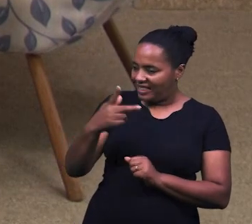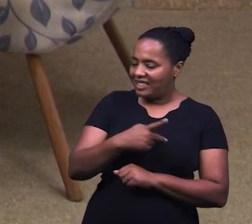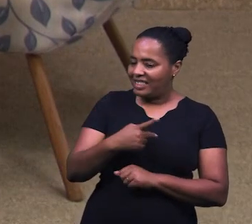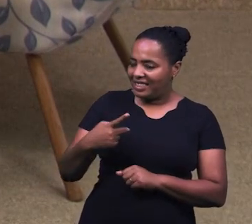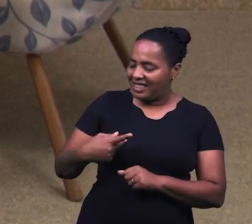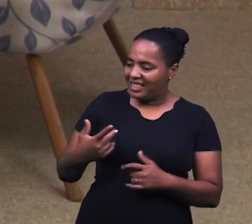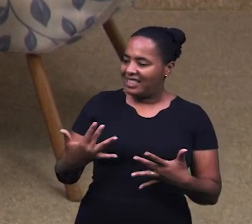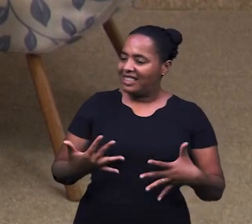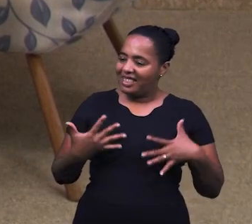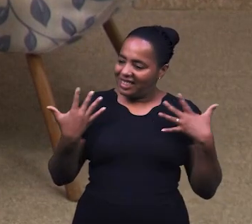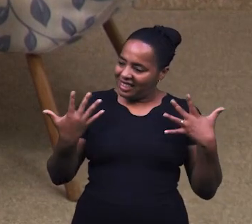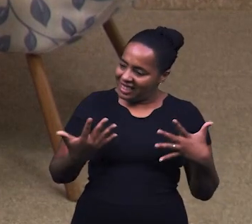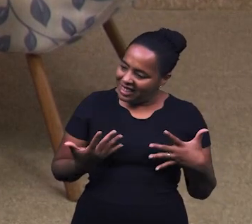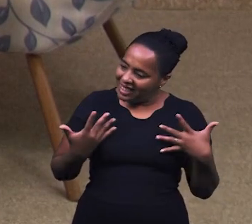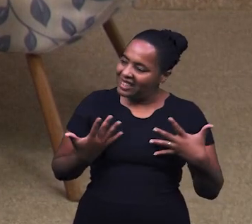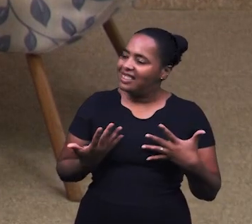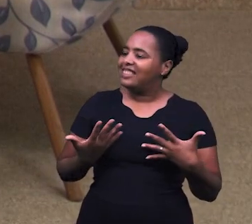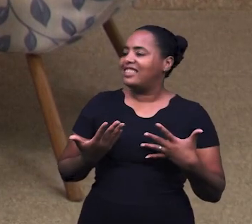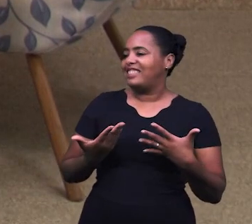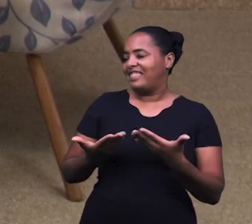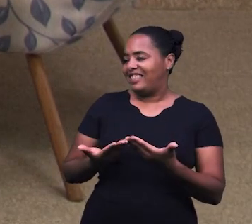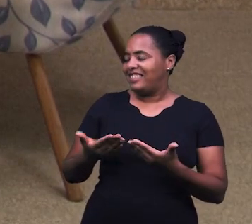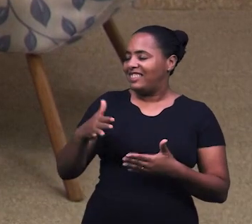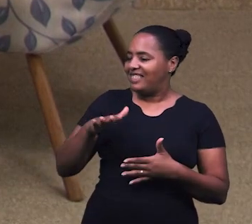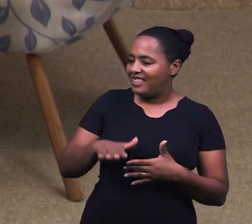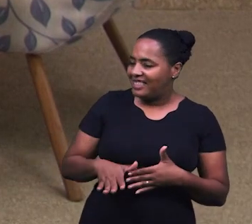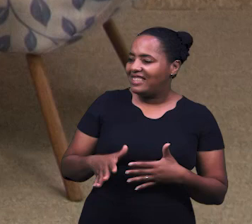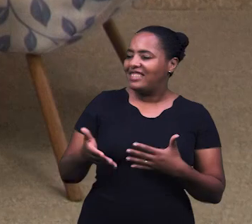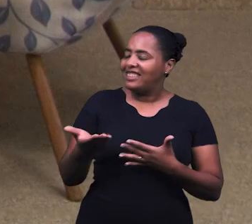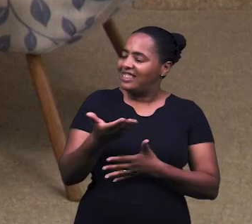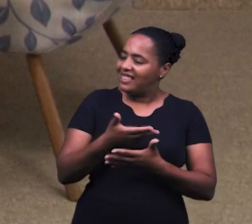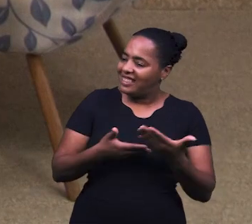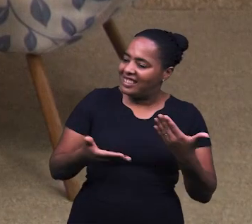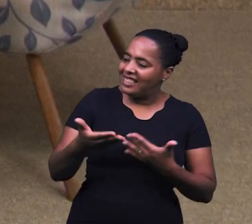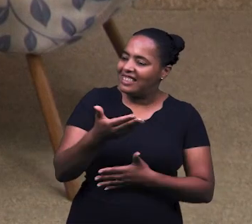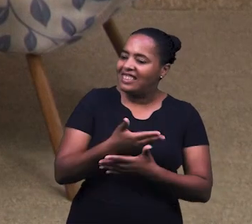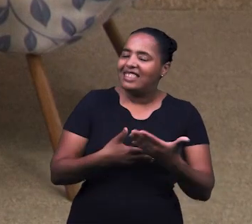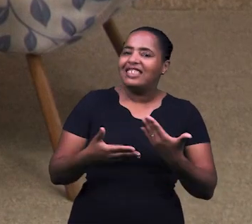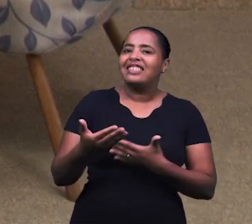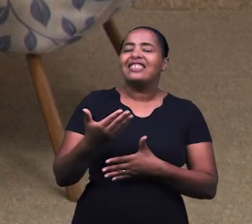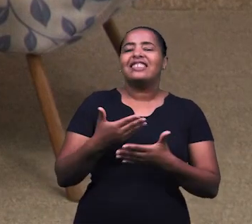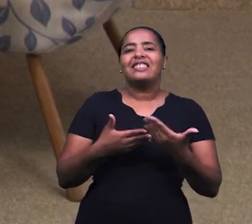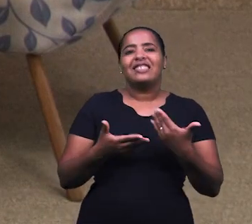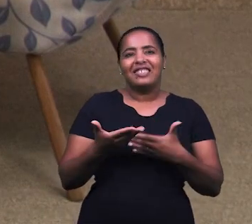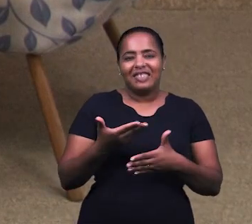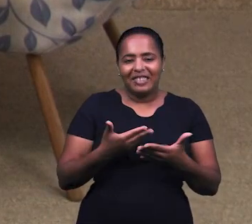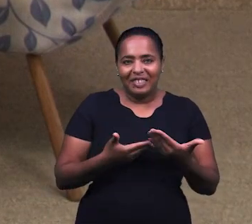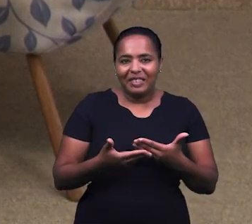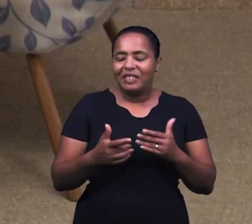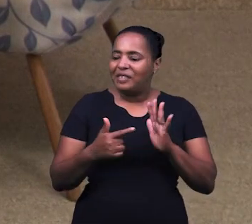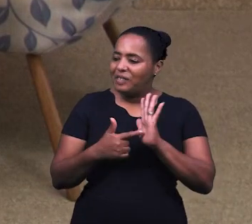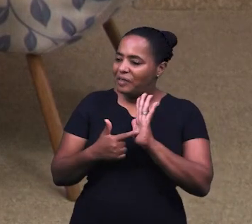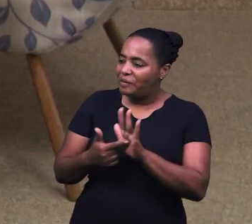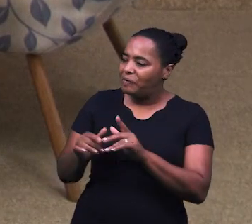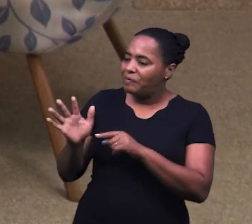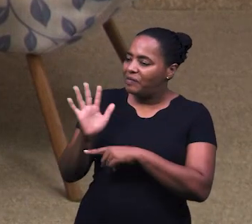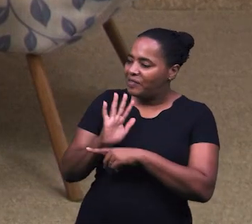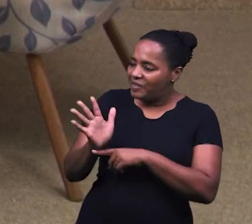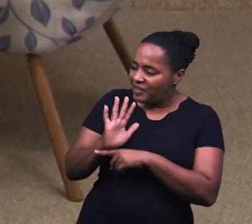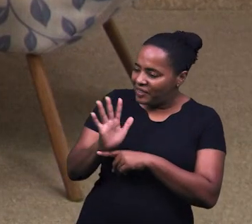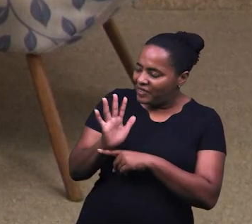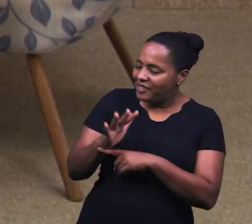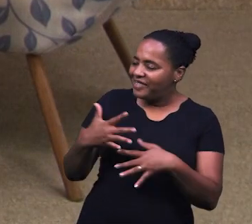Senhor, pastor. Que alegria poder estar aqui nesta tarde, participando, para fazer os comentários dos